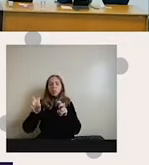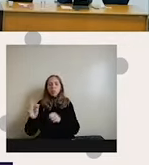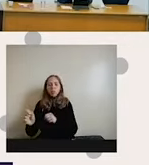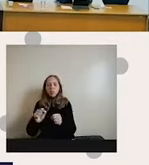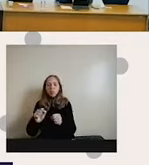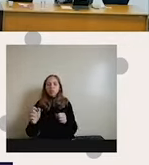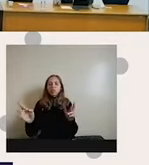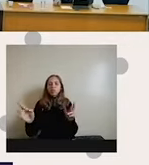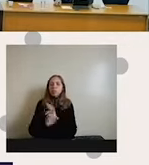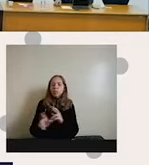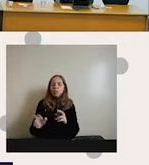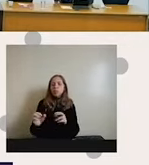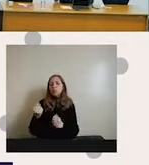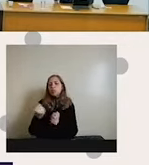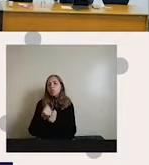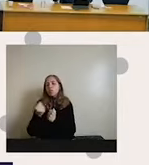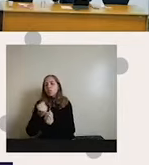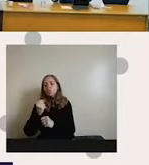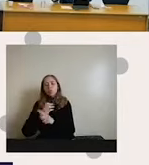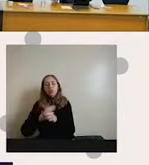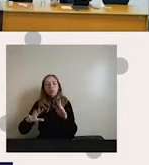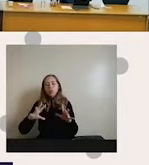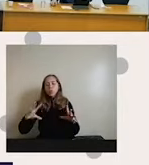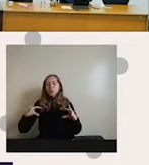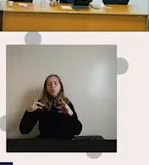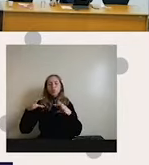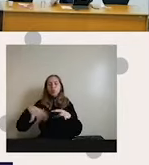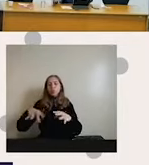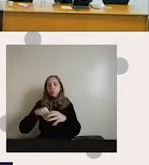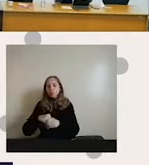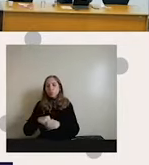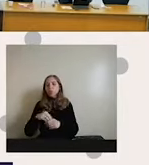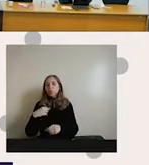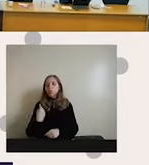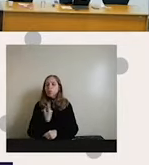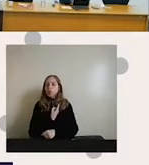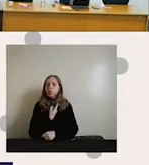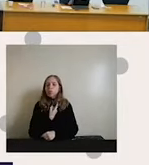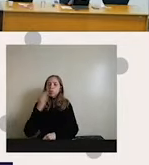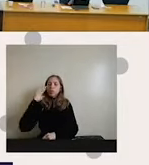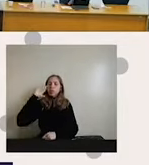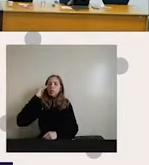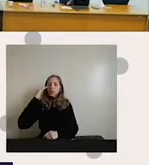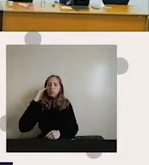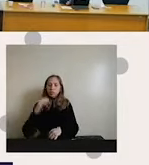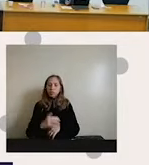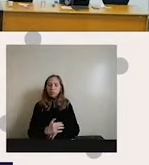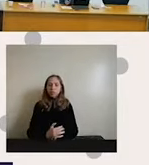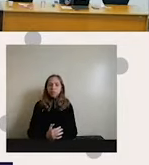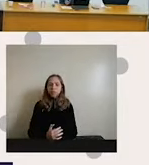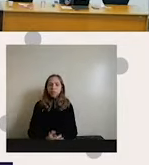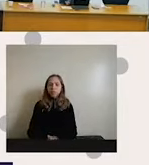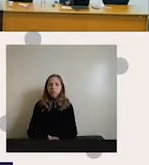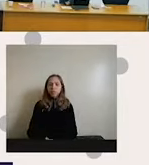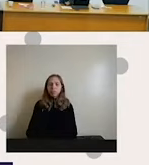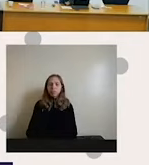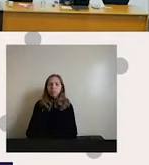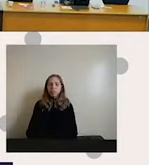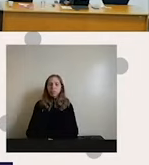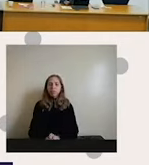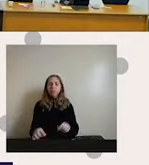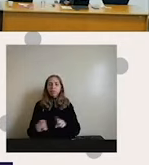tem que estar no nosso entendimento, né? E o processo de desgaste mental e